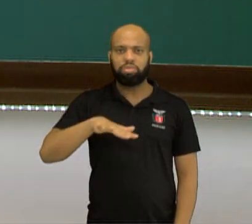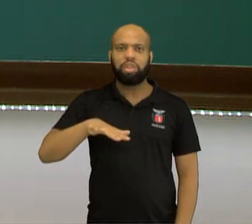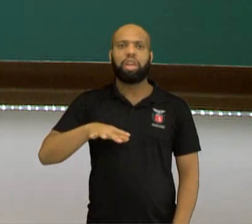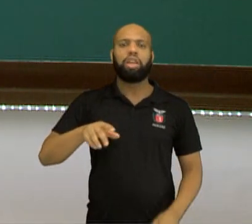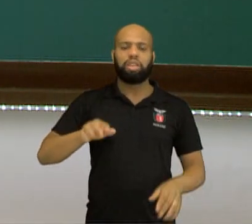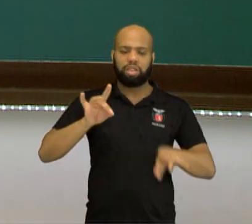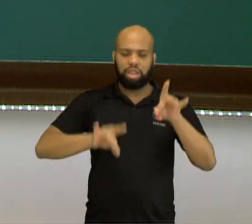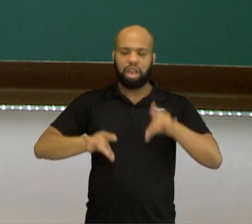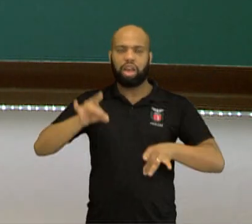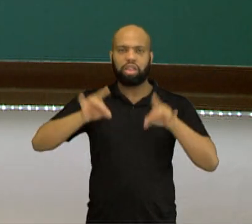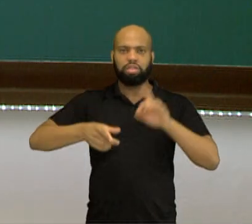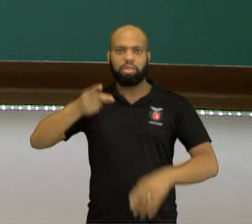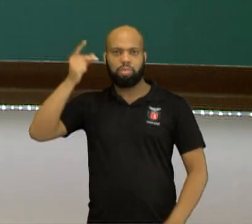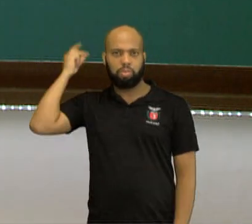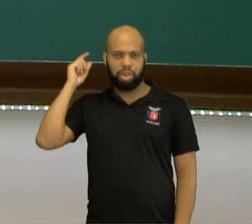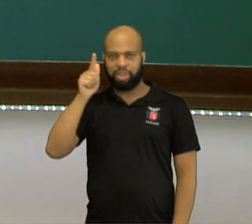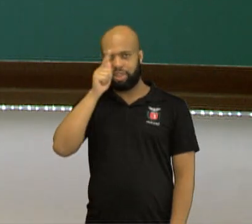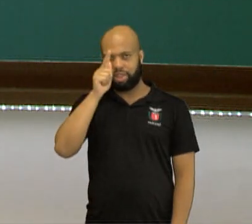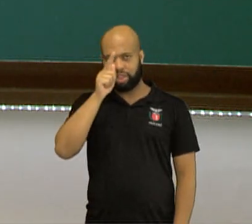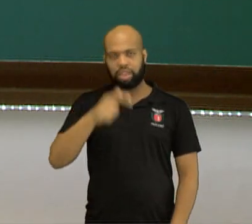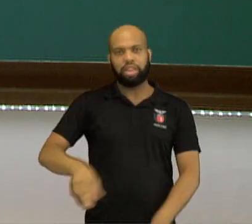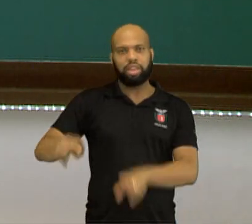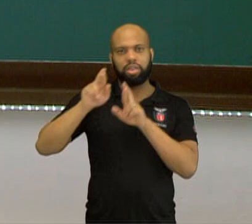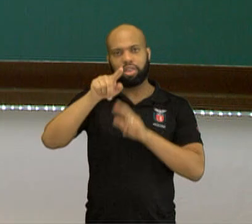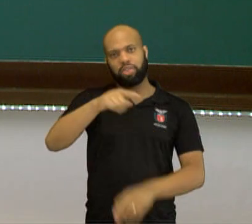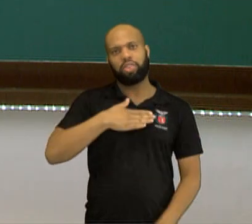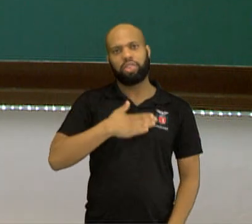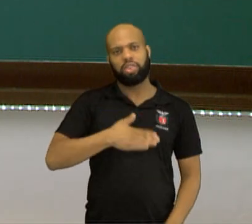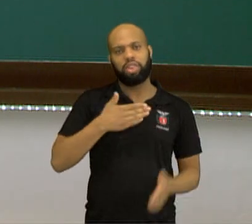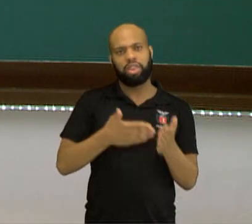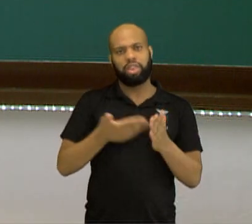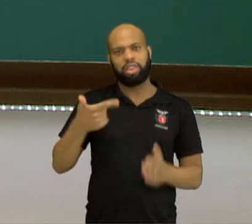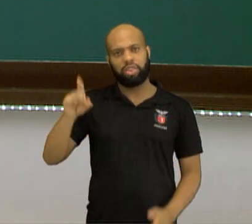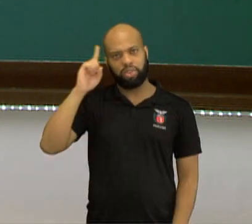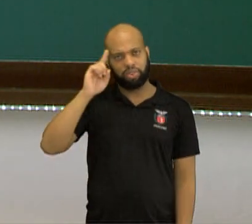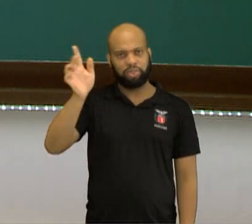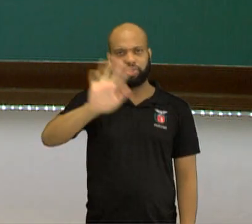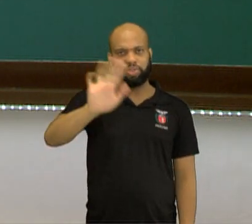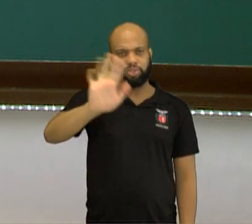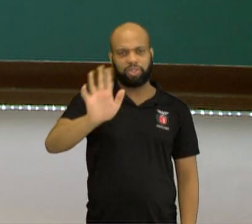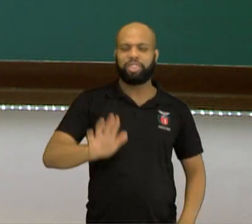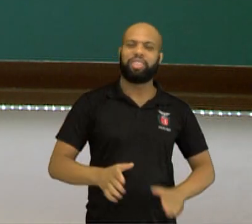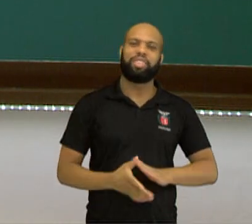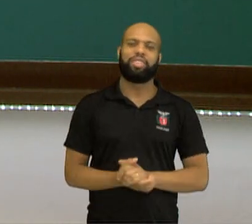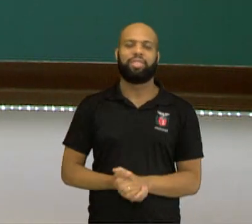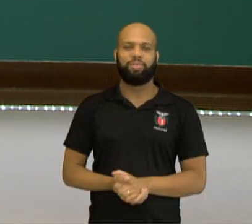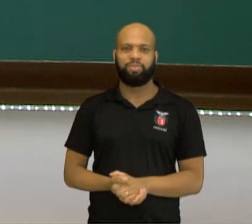antiguidade clássica. Espero que você tenha gostado e até breve.